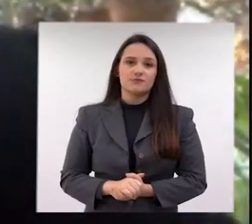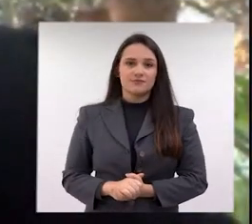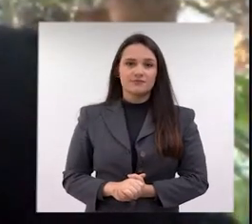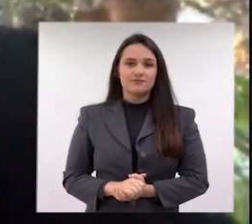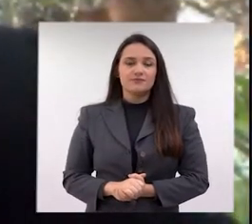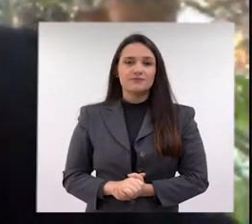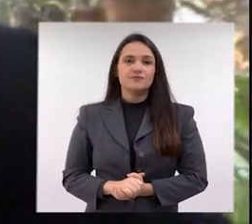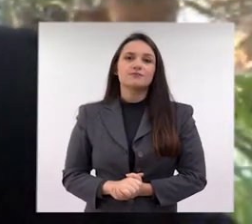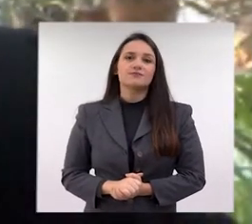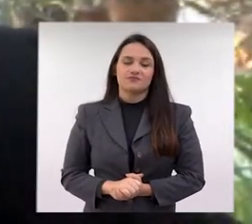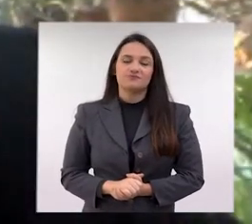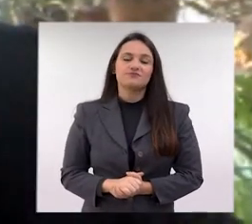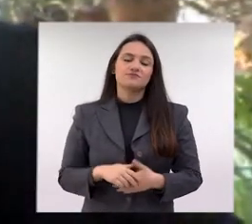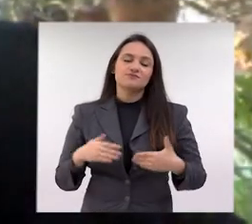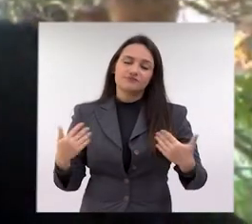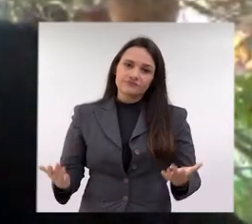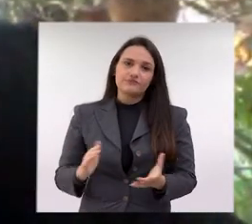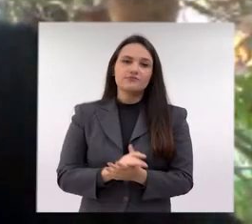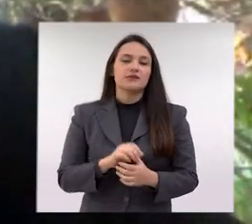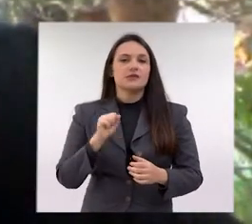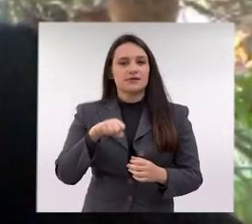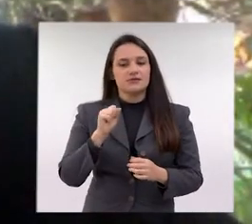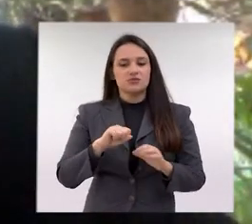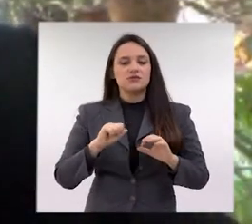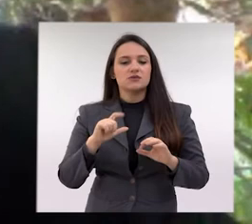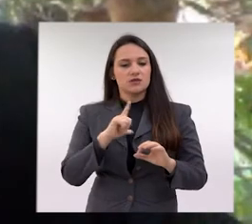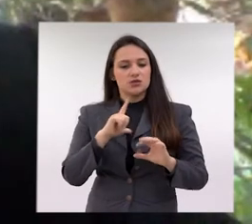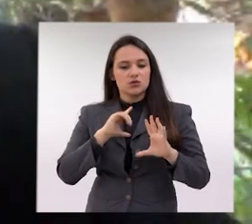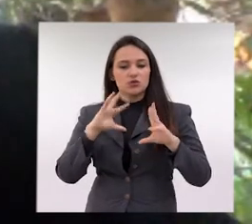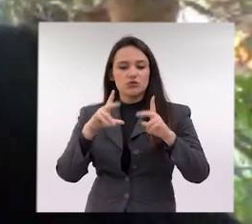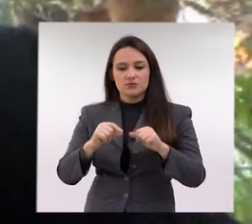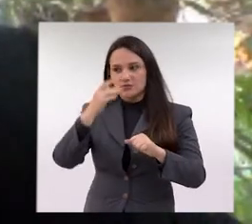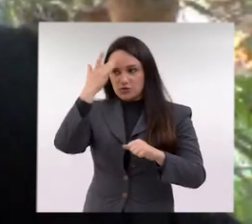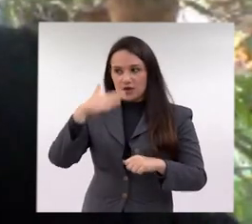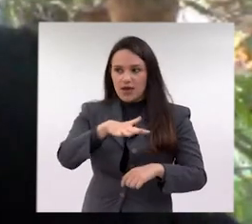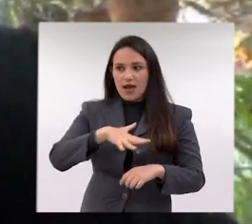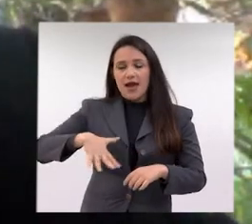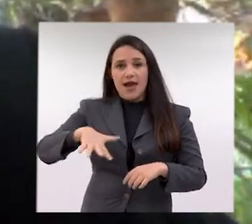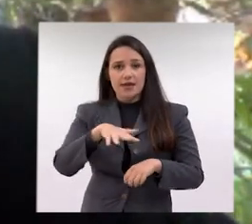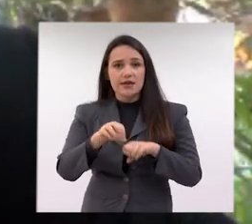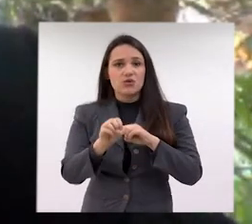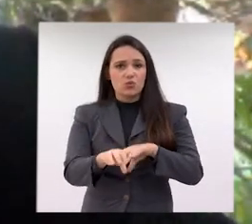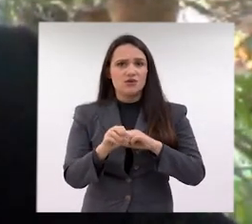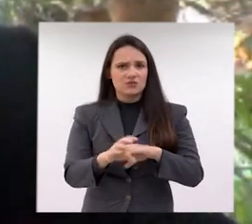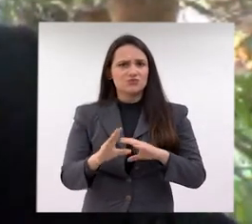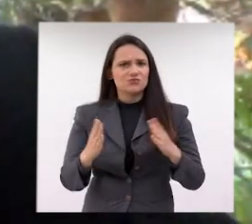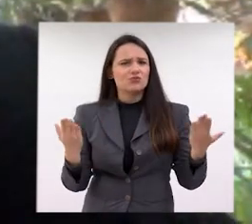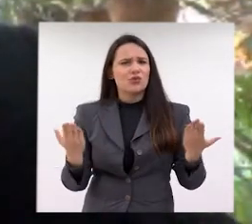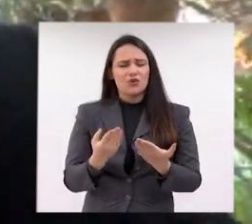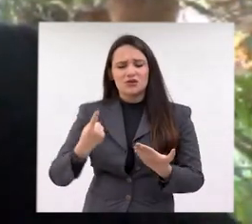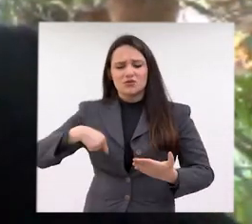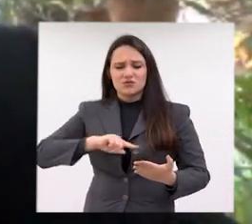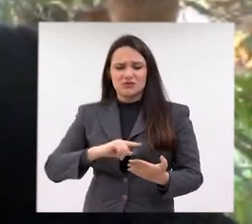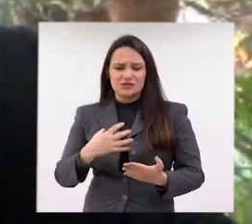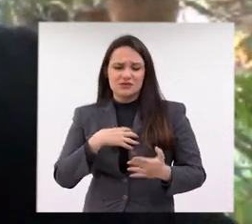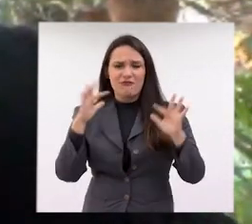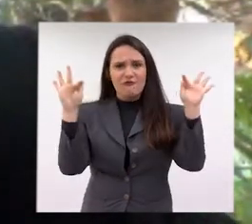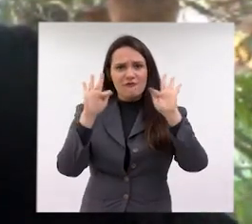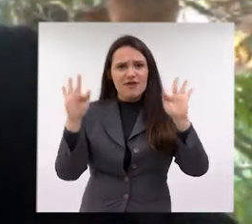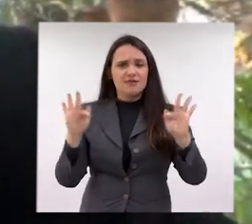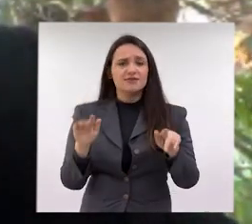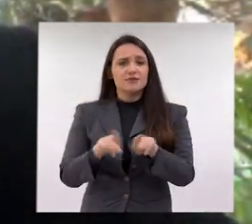como educadores, gestores da educação e da ciência, a gente fica muito, muito